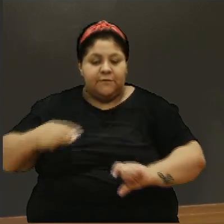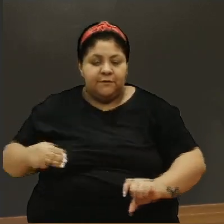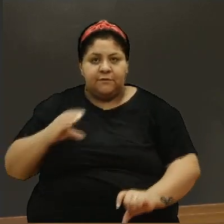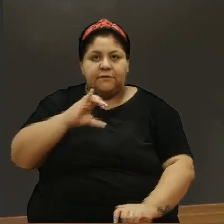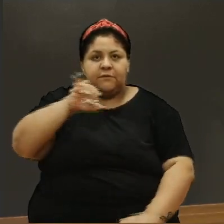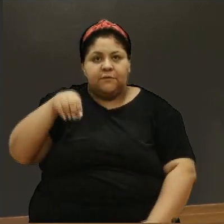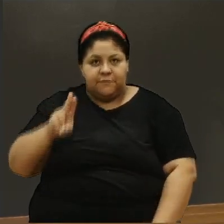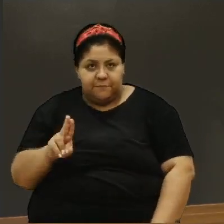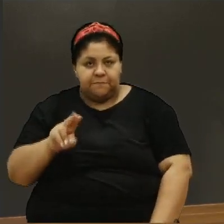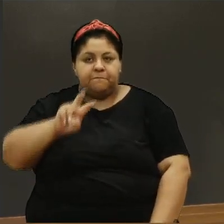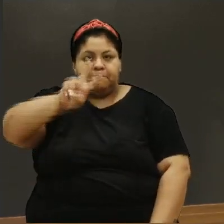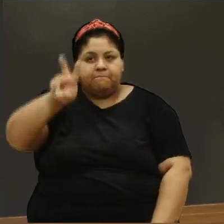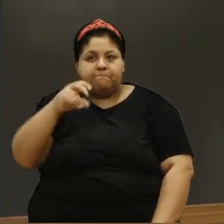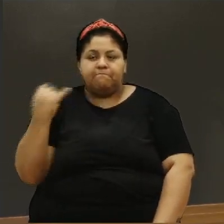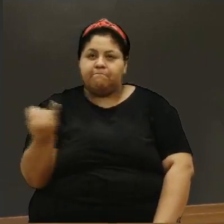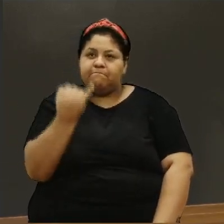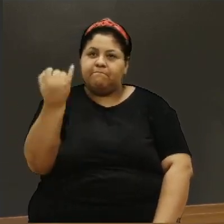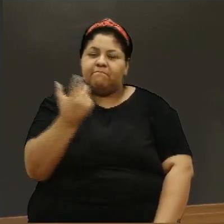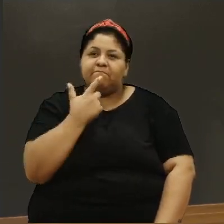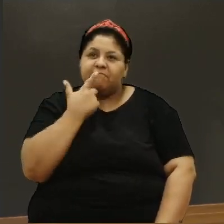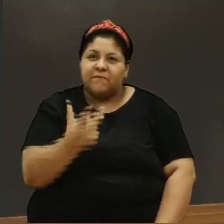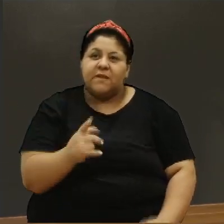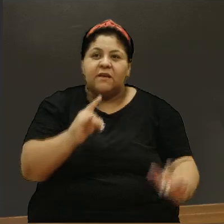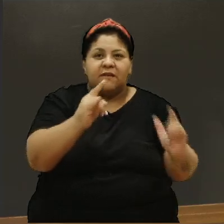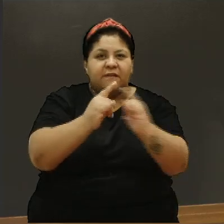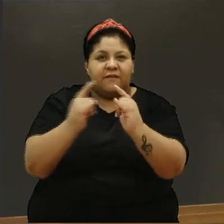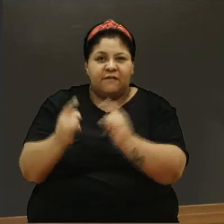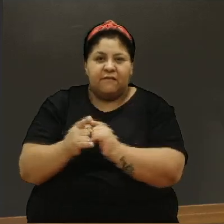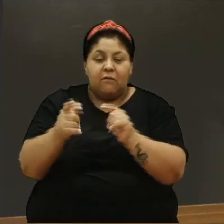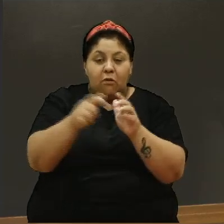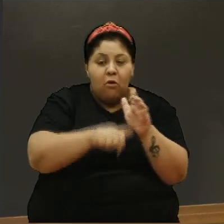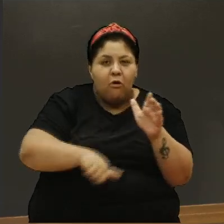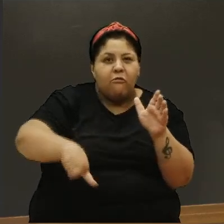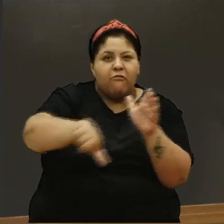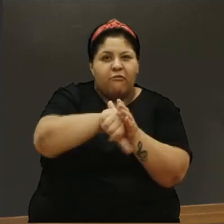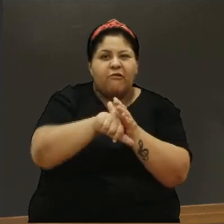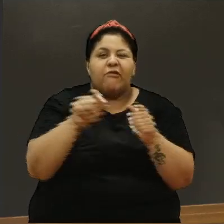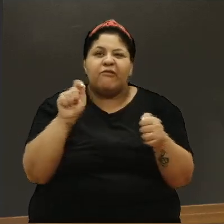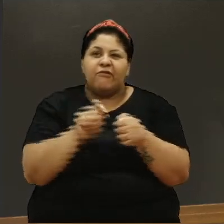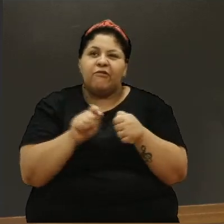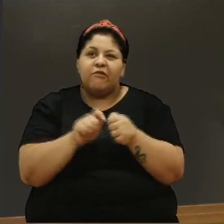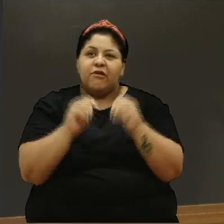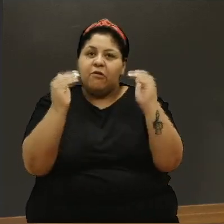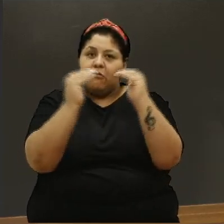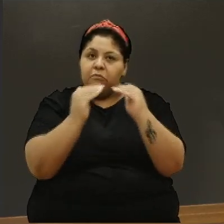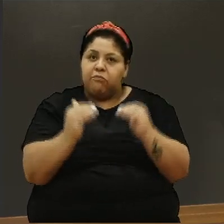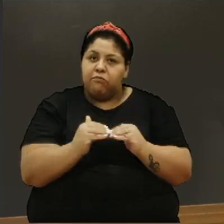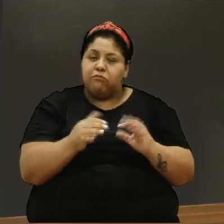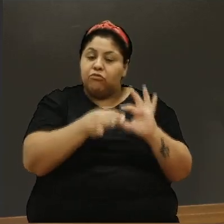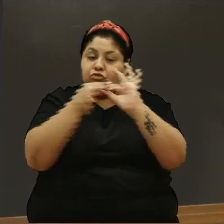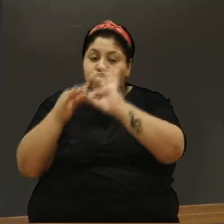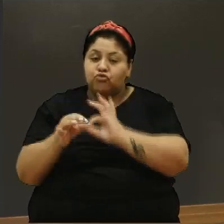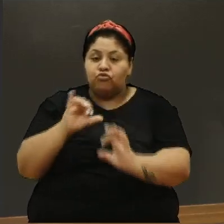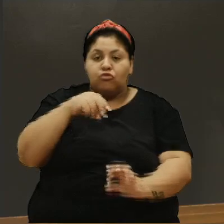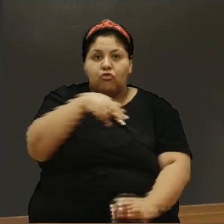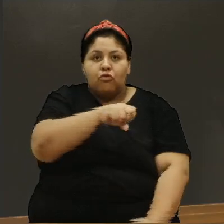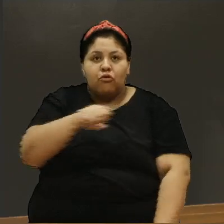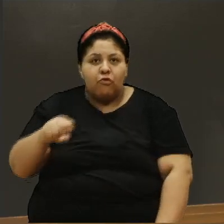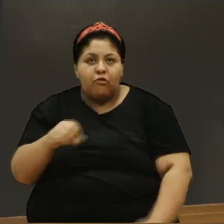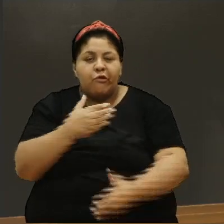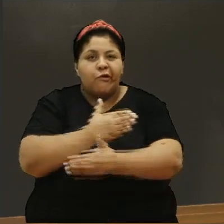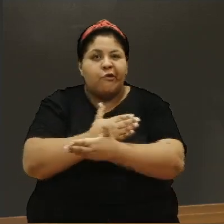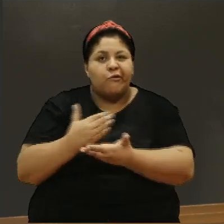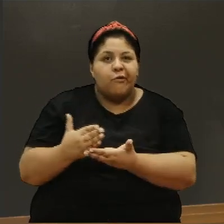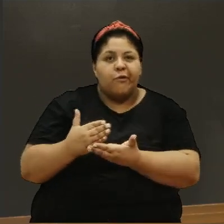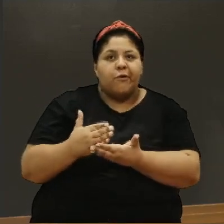É importante dizer que essas entidades fraudadoras fizeram acordos de cooperação com o INSS para começar